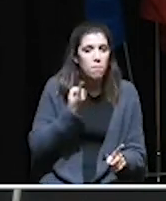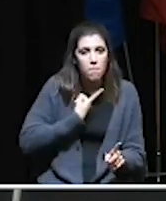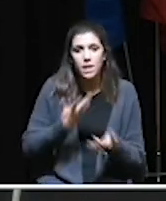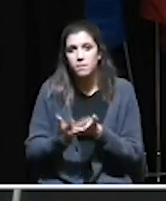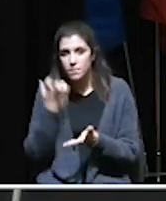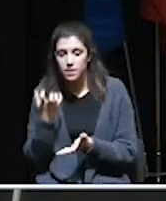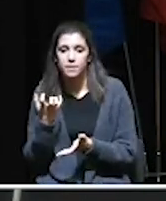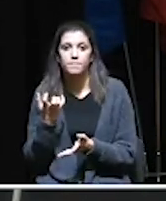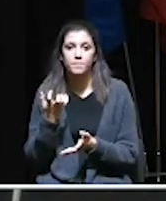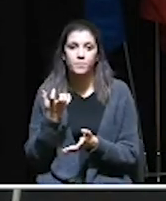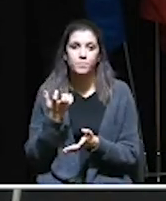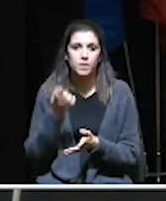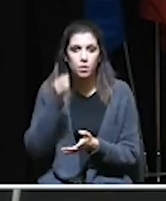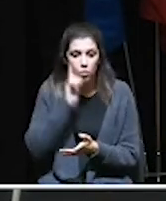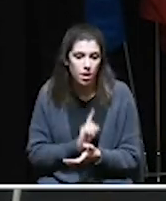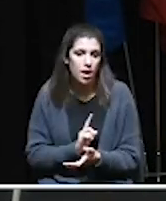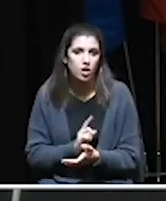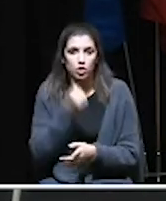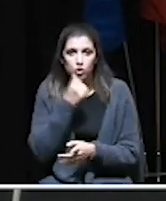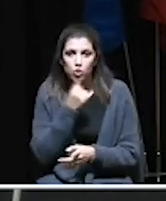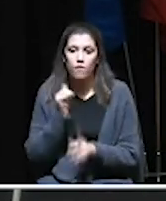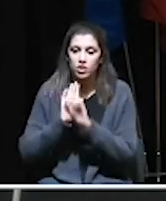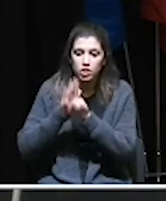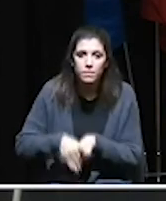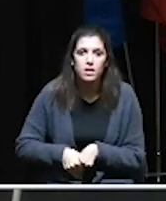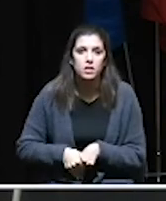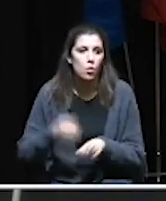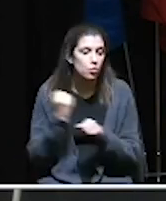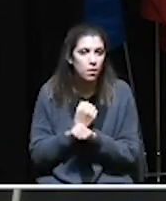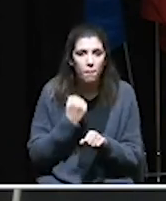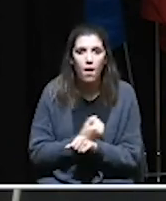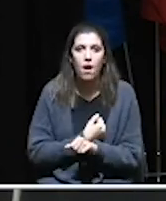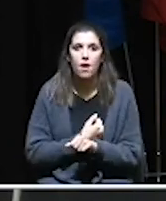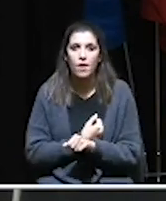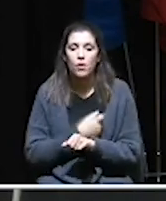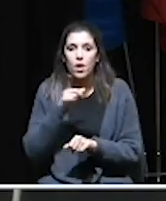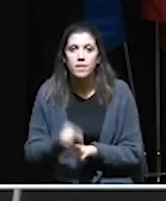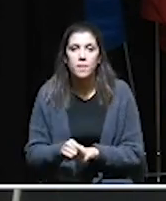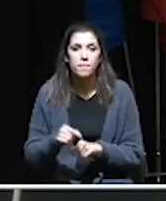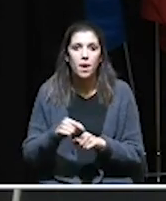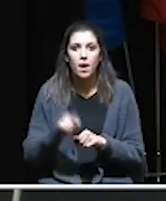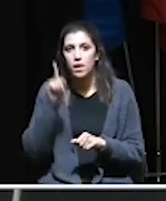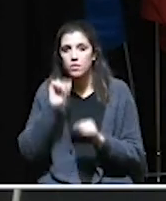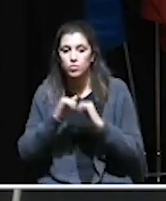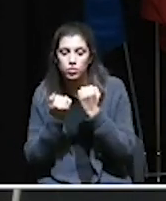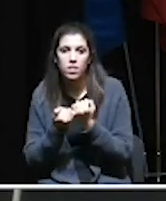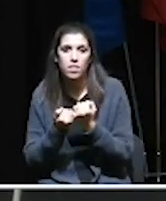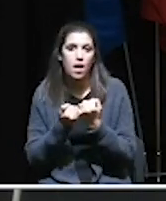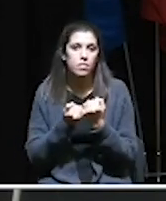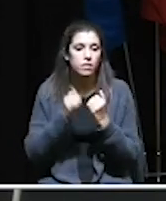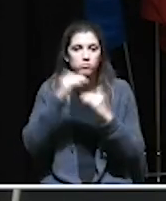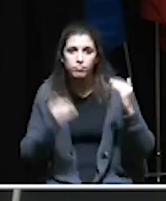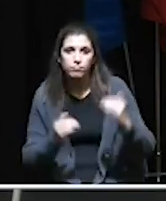também as mulheres que são vítimas de discriminação no local de trabalho, bem como as desigualdades que existem ao nível